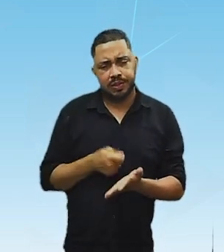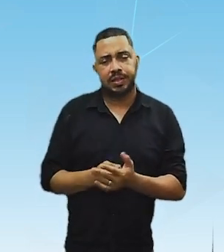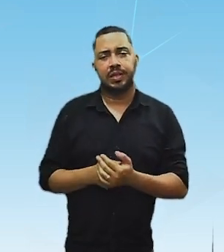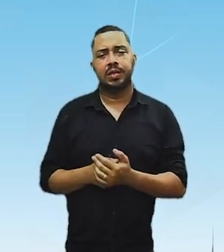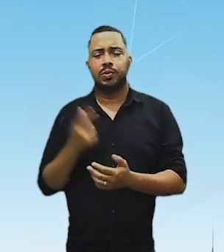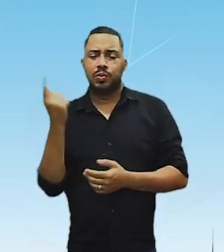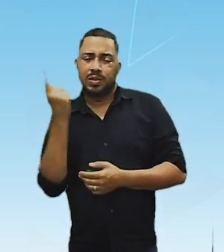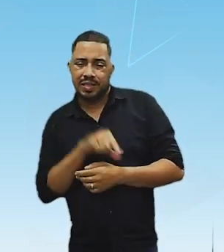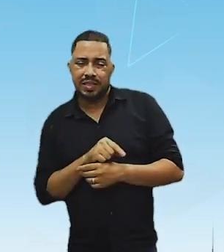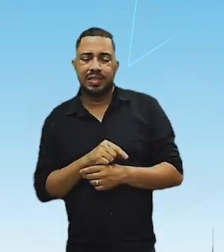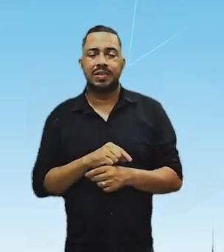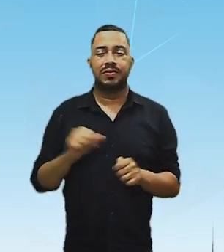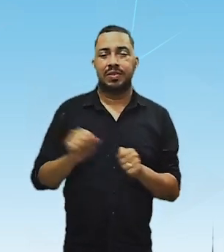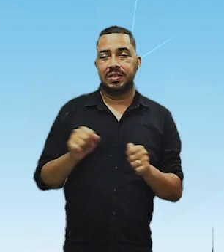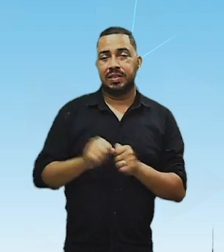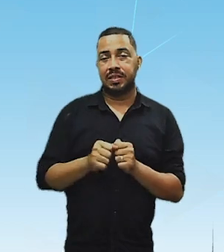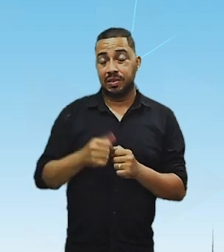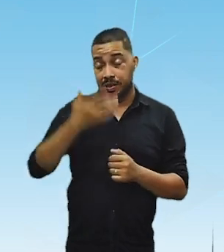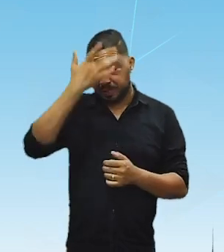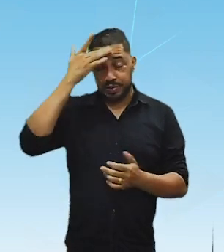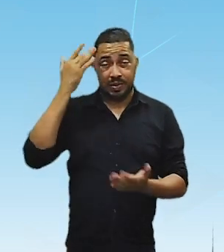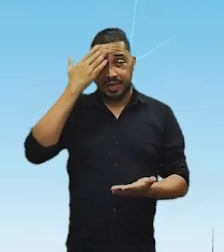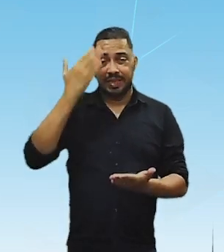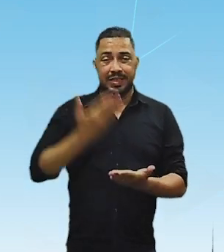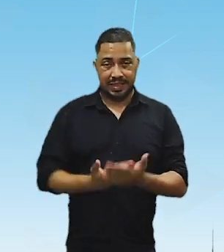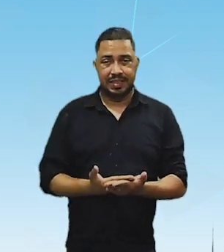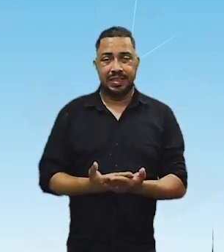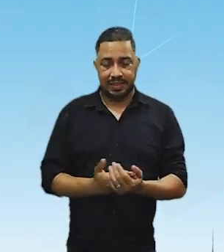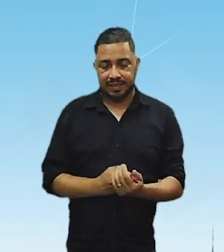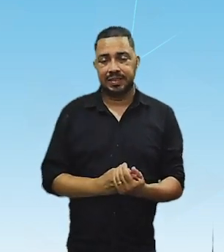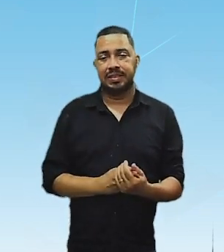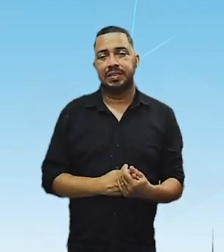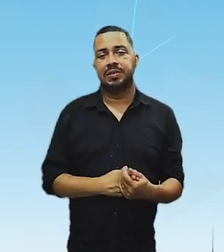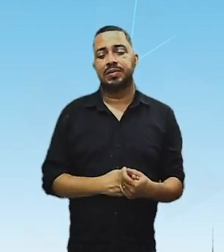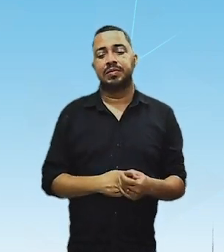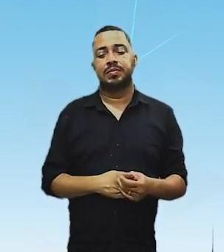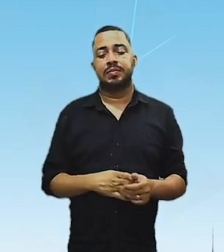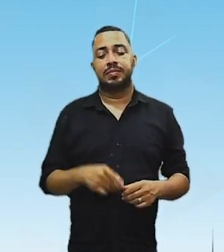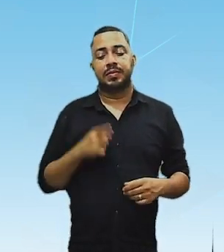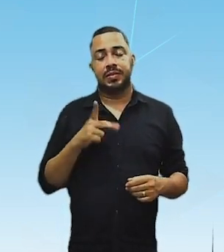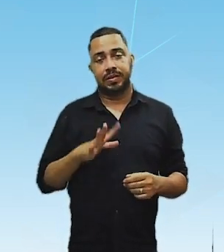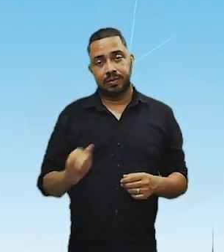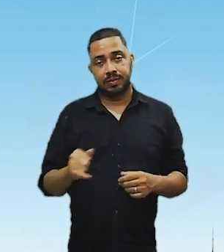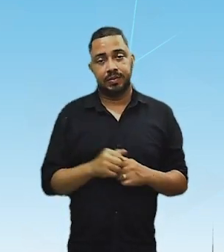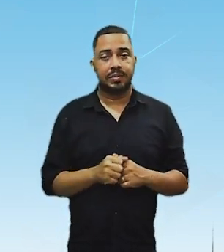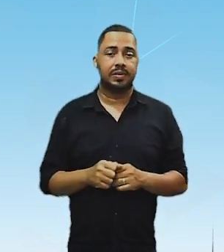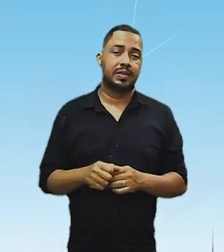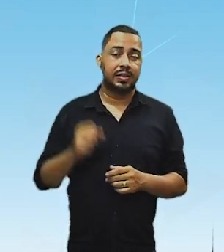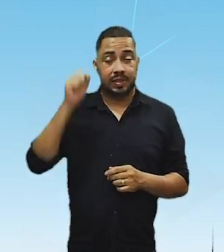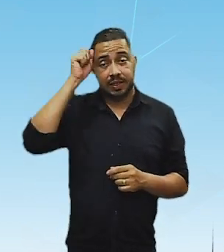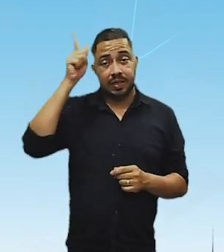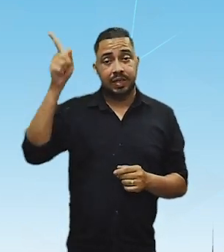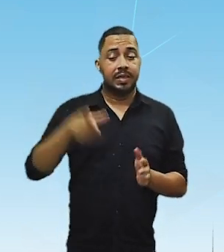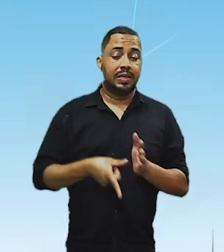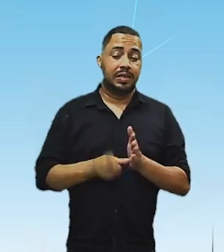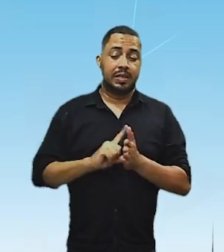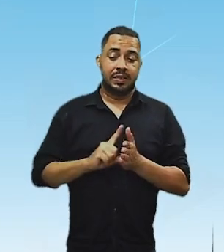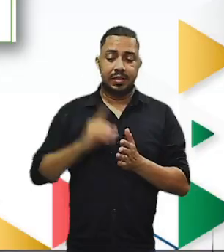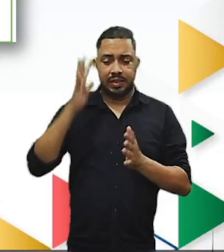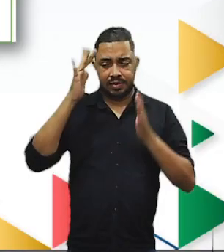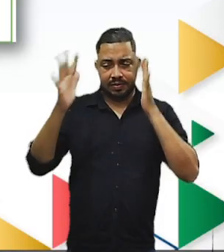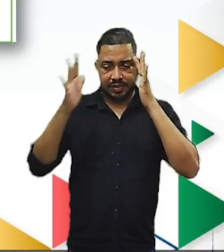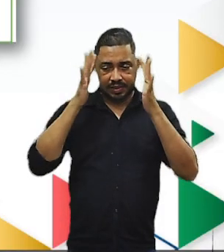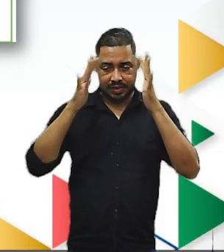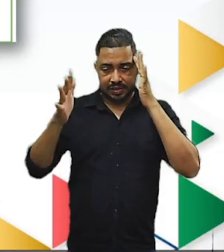convencer, fazer com que alguém acredite, creia, dê crédito à sua ideia. Mas antes disso, reflita